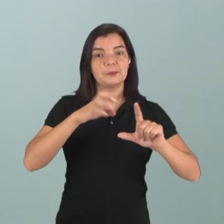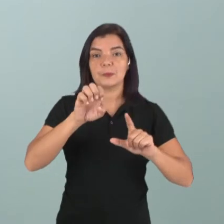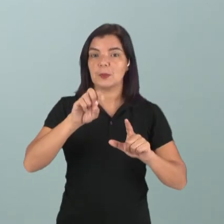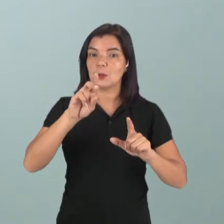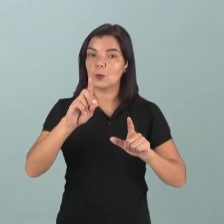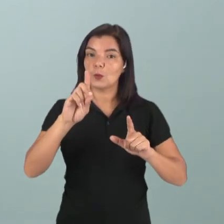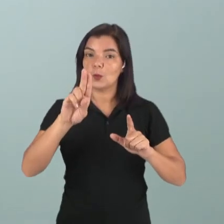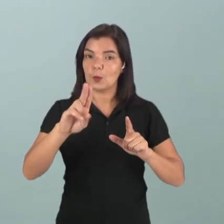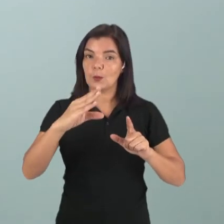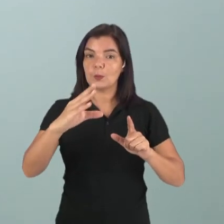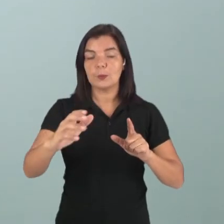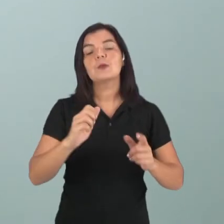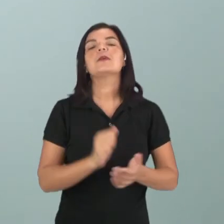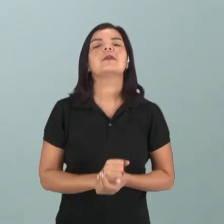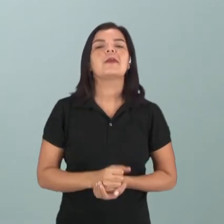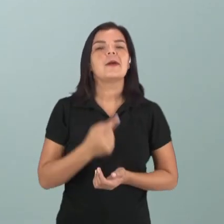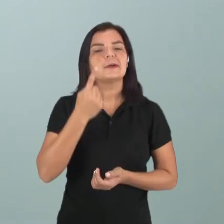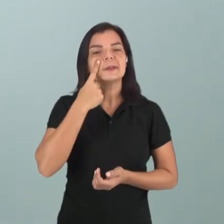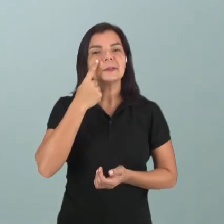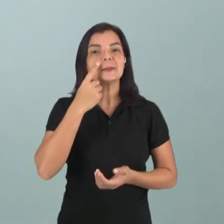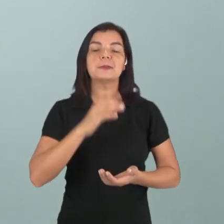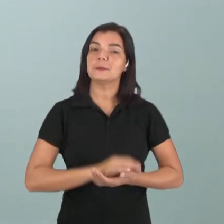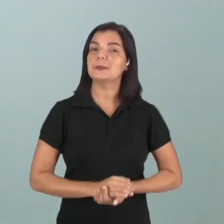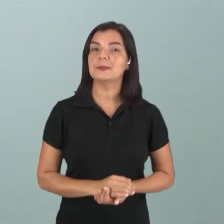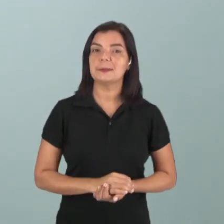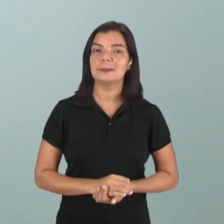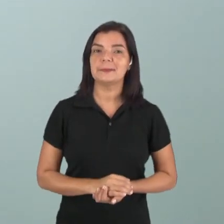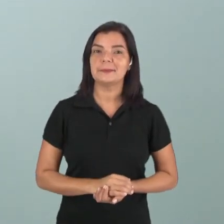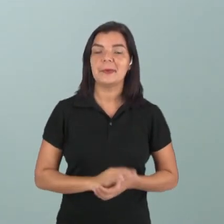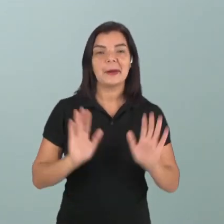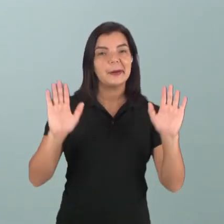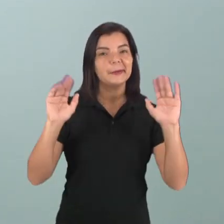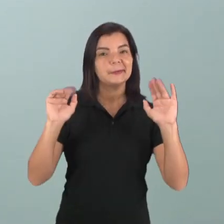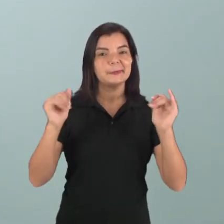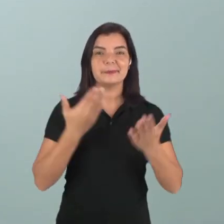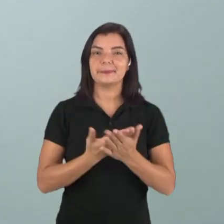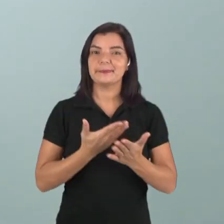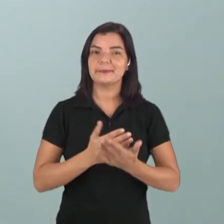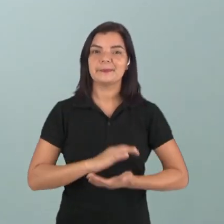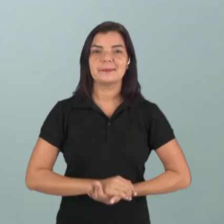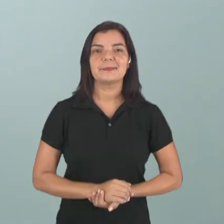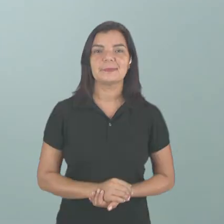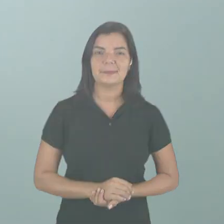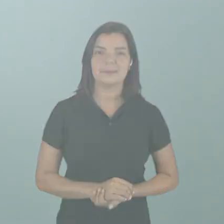tá? A plataforma Eduque lá, né? eduque.ce.com.br. E até a próxima aula.